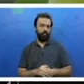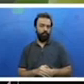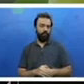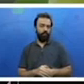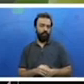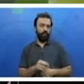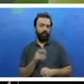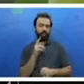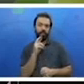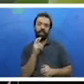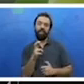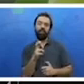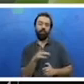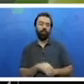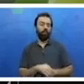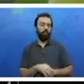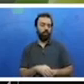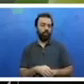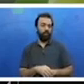Pronto.